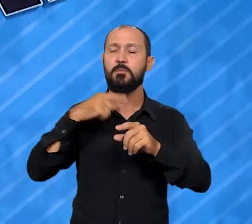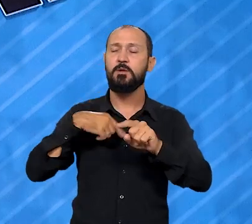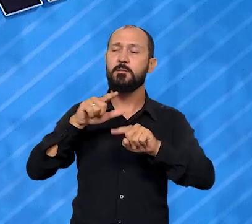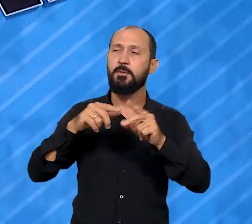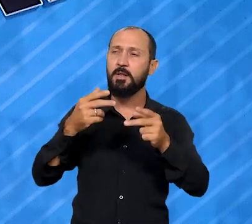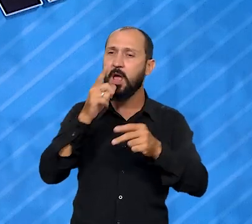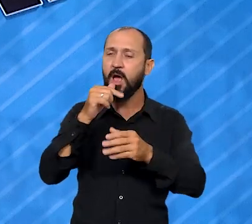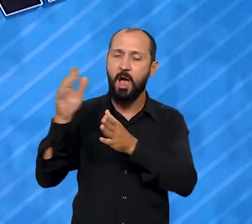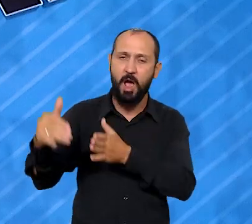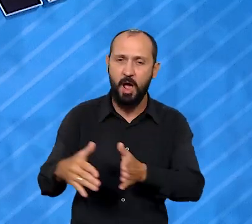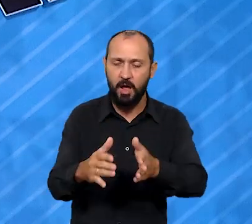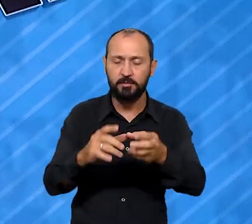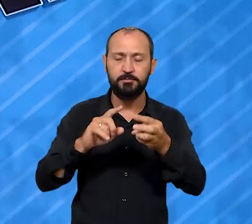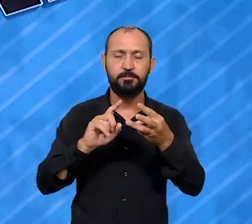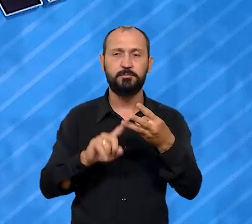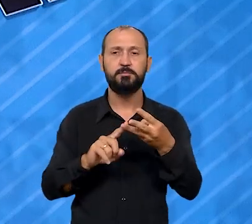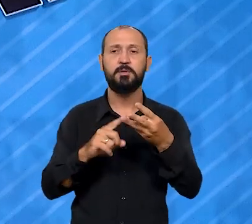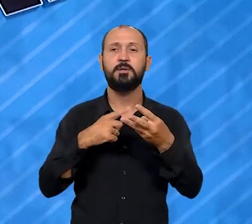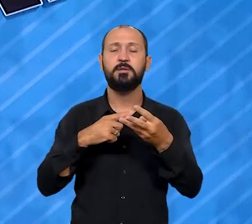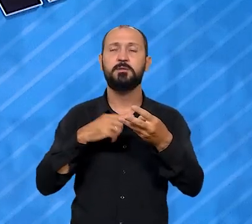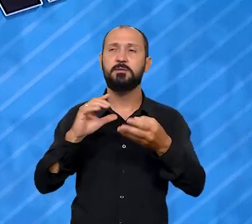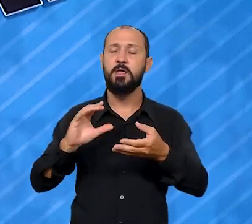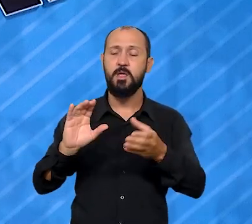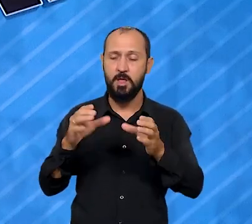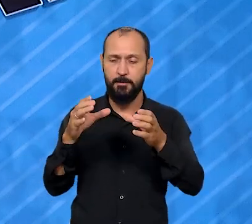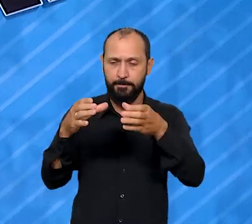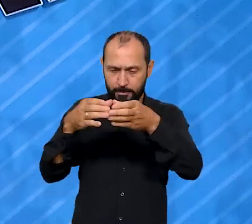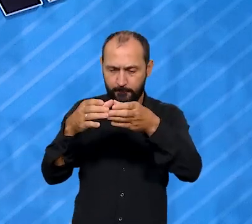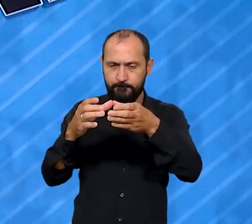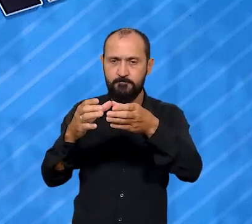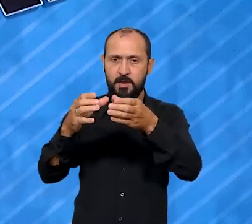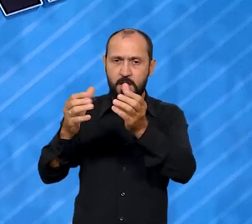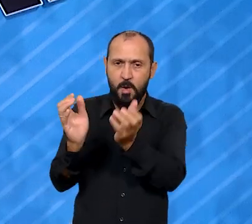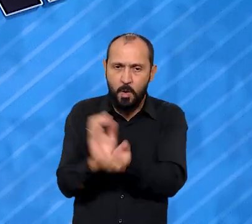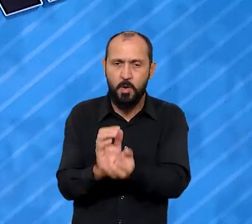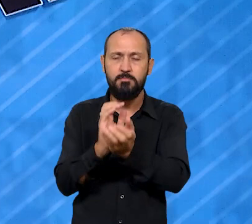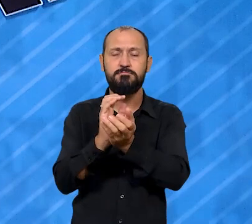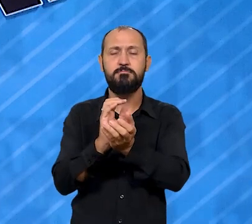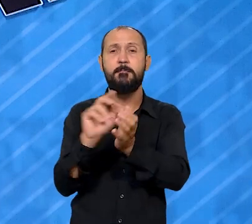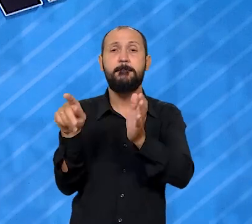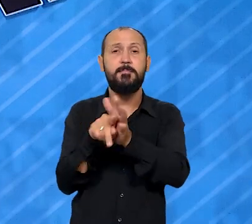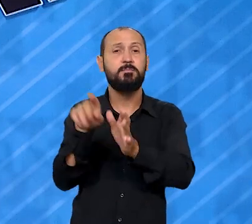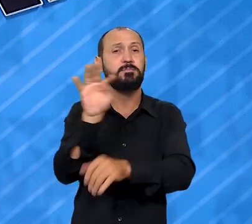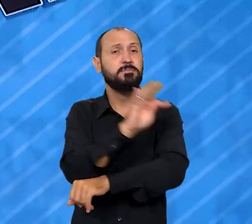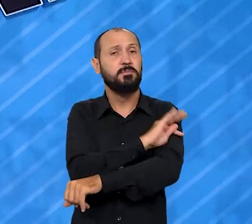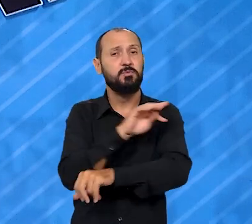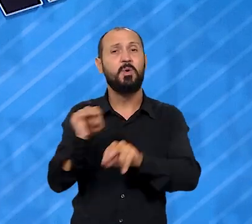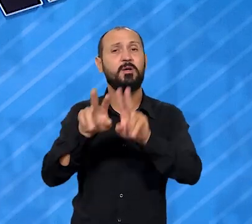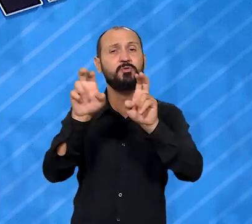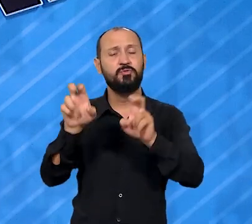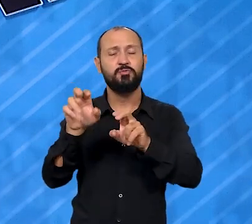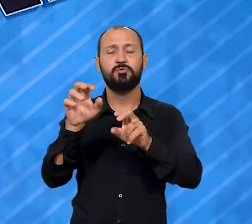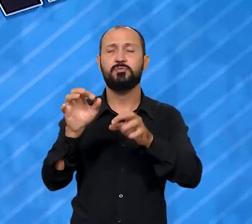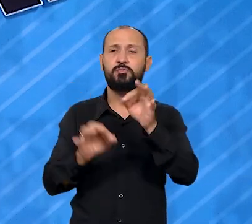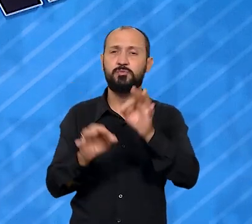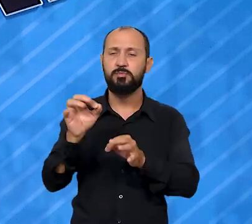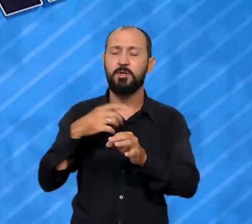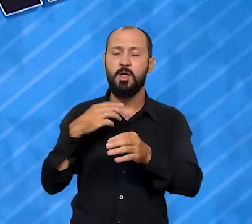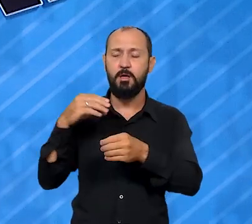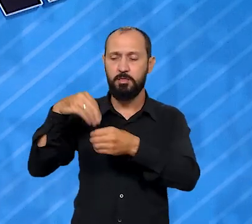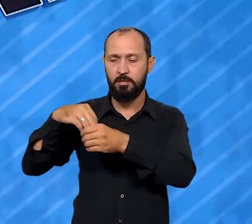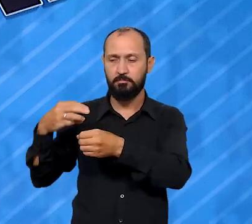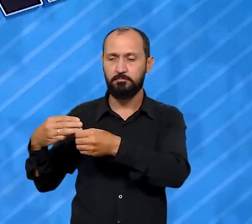de Recursos Hídricos. Dentre esses dois conselhos nós temos câmaras técnicas de assuntos legais, nos dois.